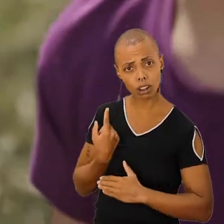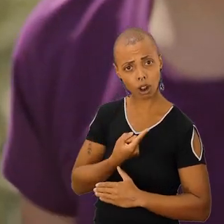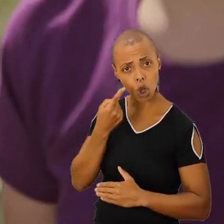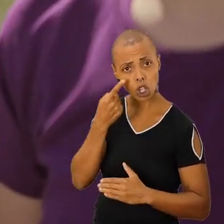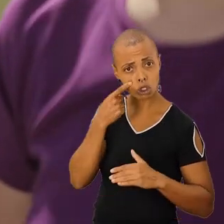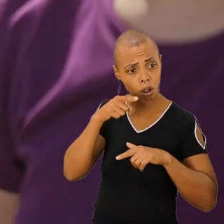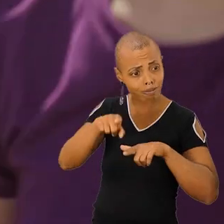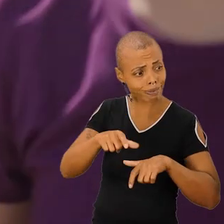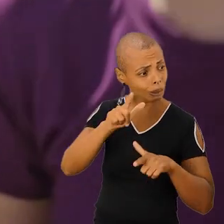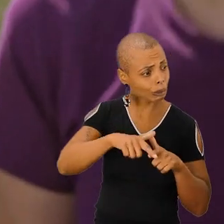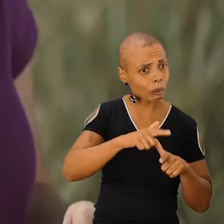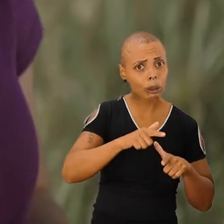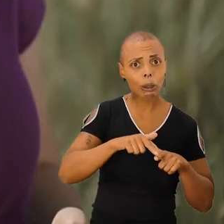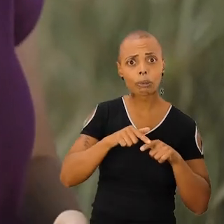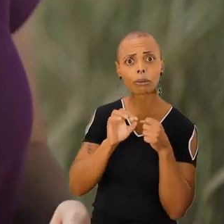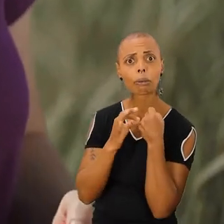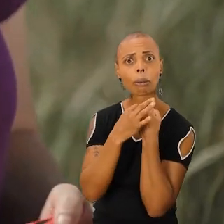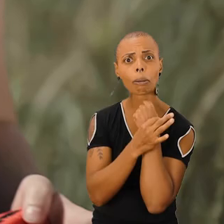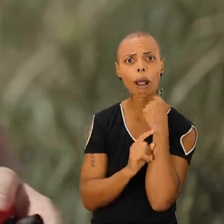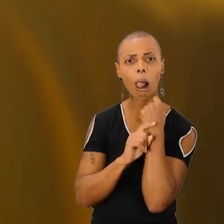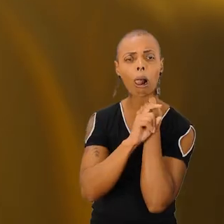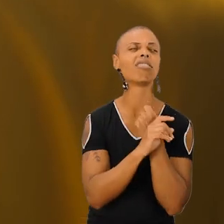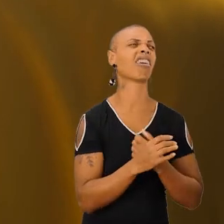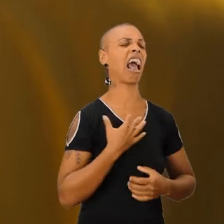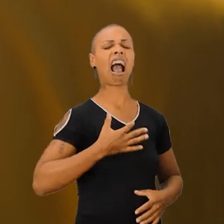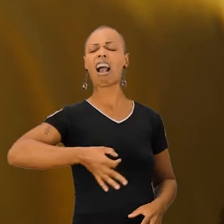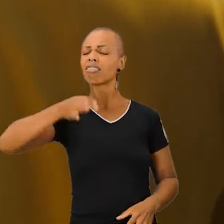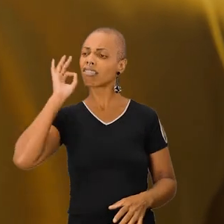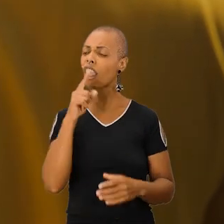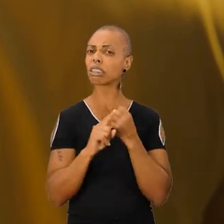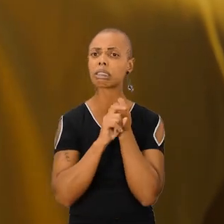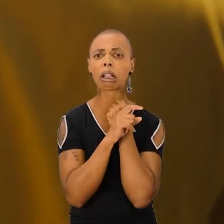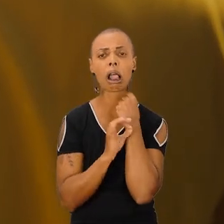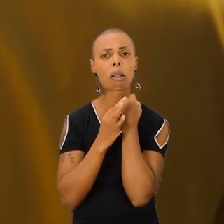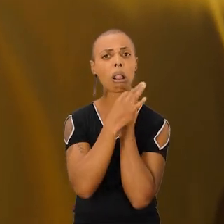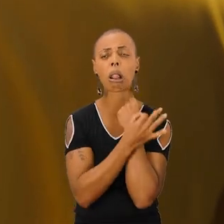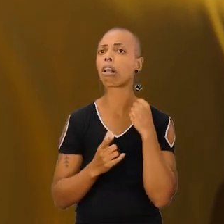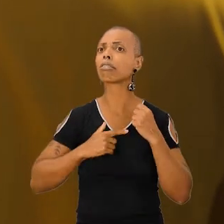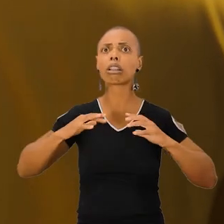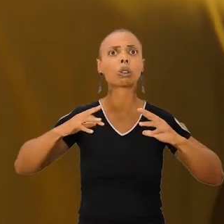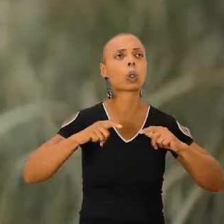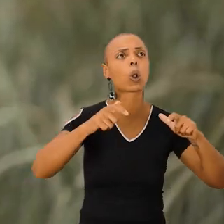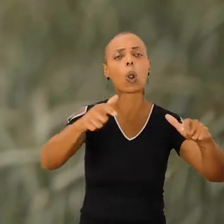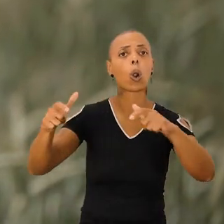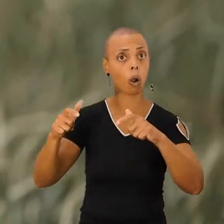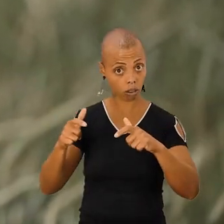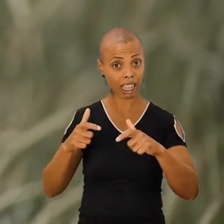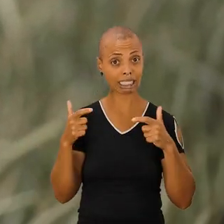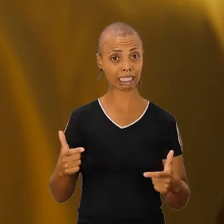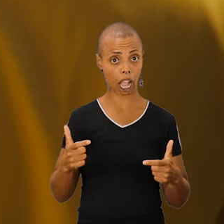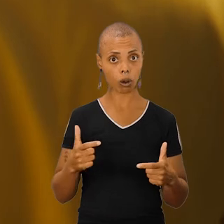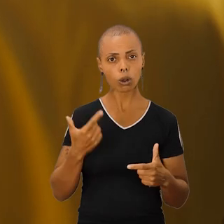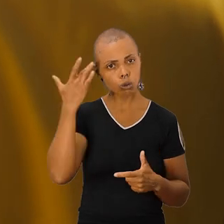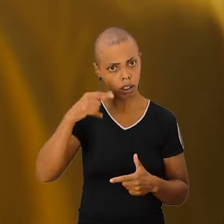pode ajudar a gente? A nossa lavoura tá cheia de pragas. Credo, essas pragas estão por todos os lados. É um saco,